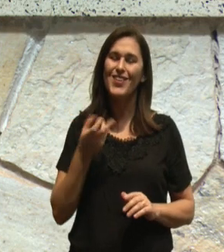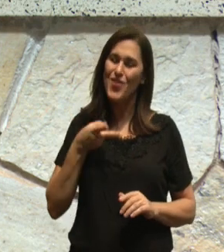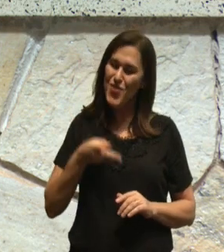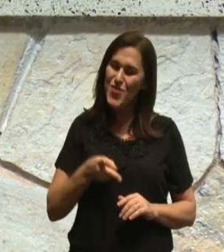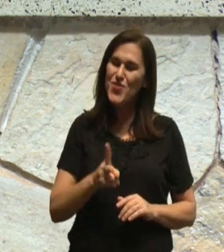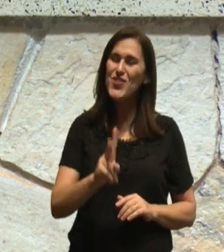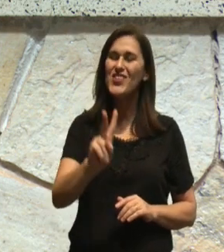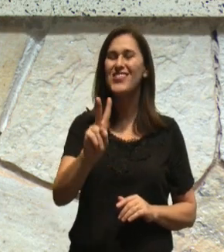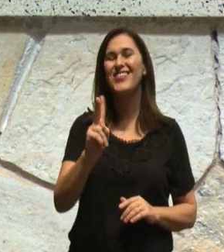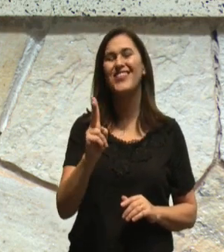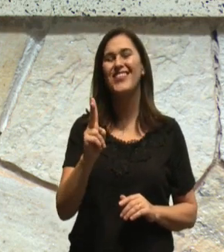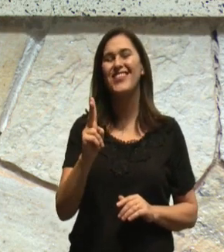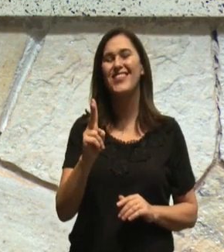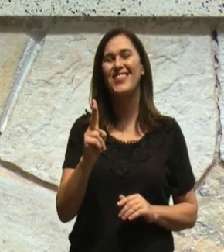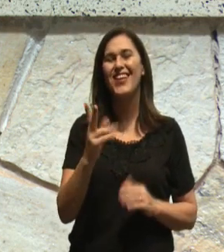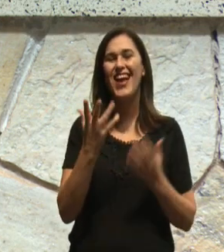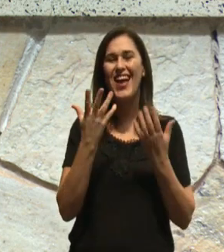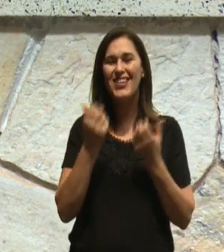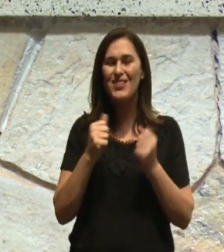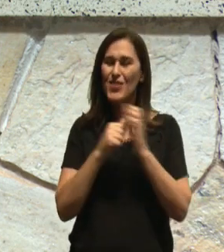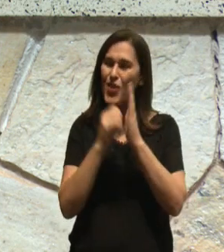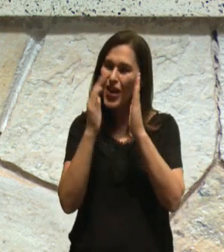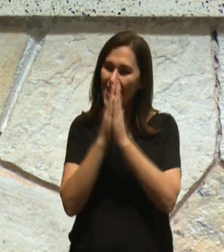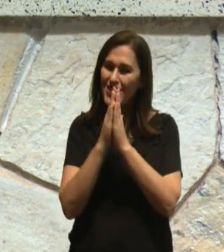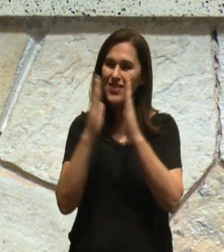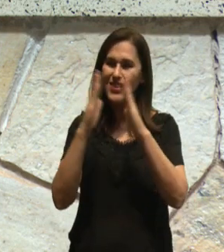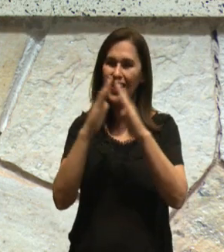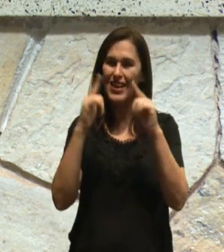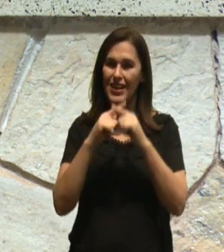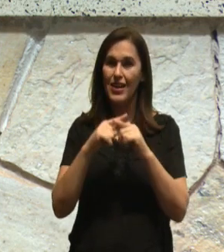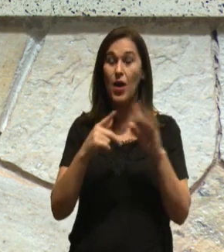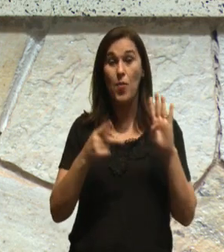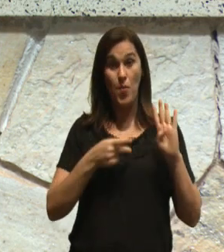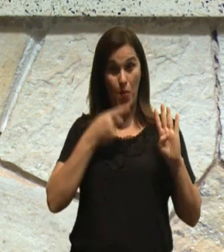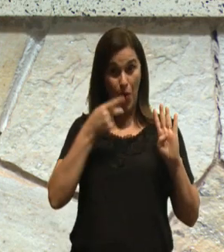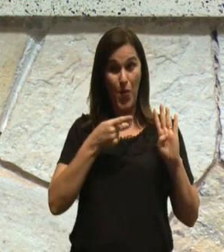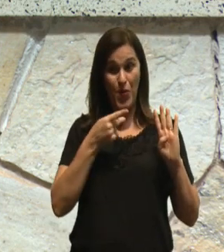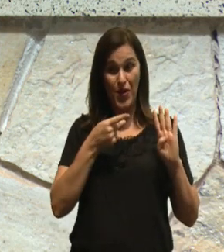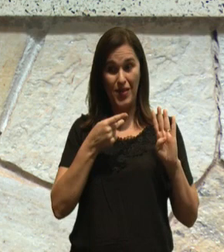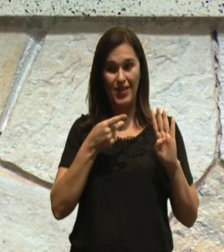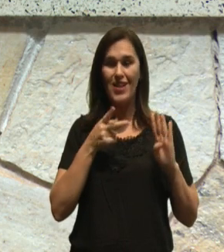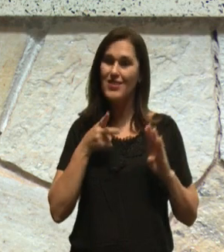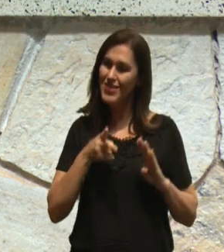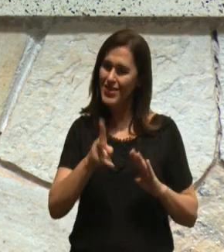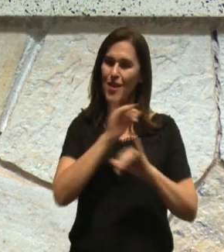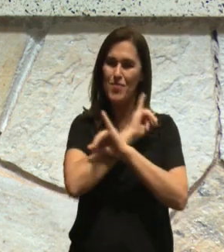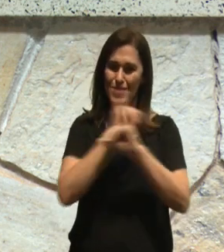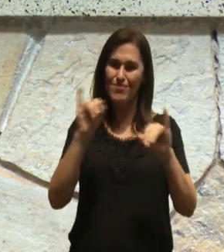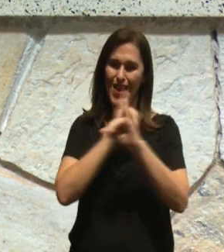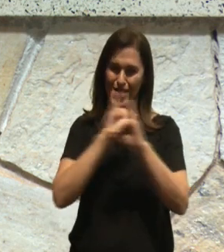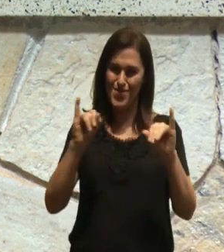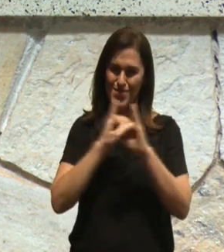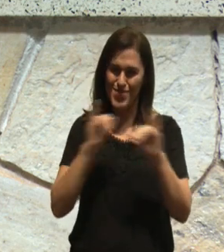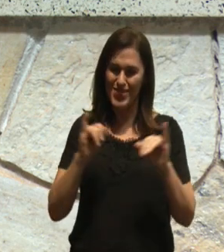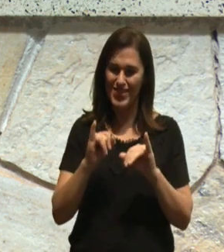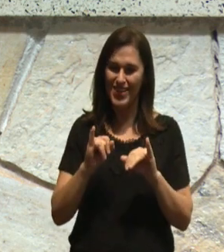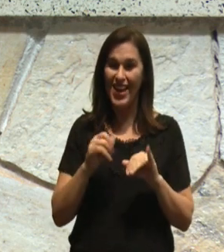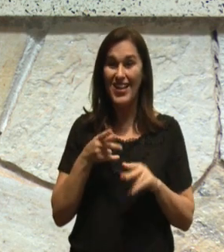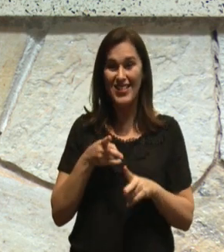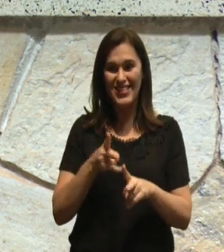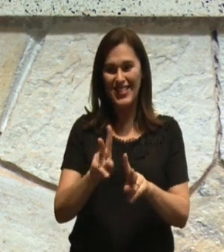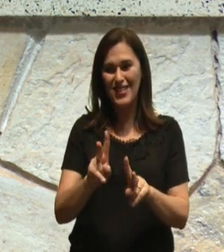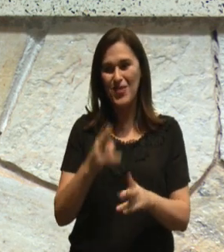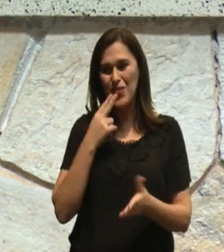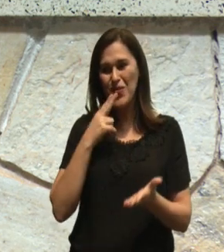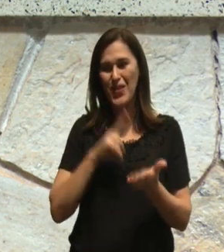Continuamos contando com as orações da igreja e prometemos deixá-la sempre informada. Como sempre